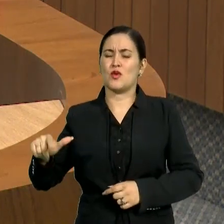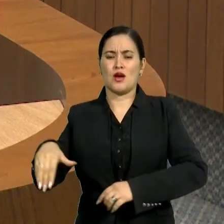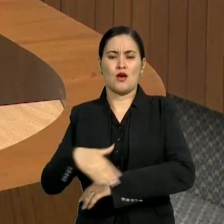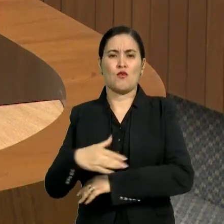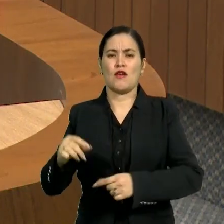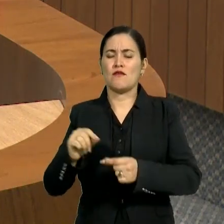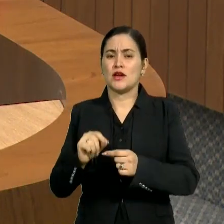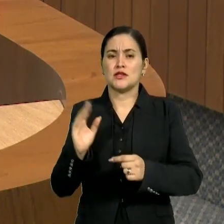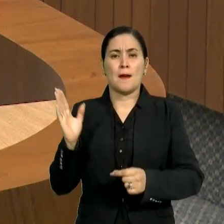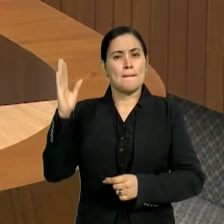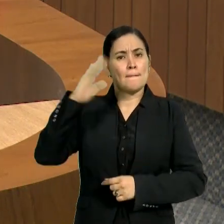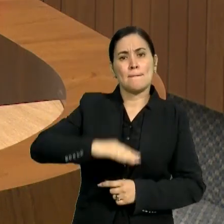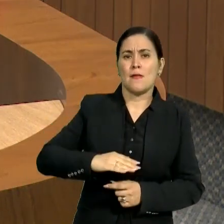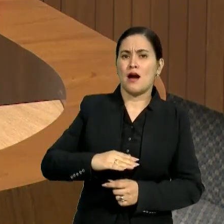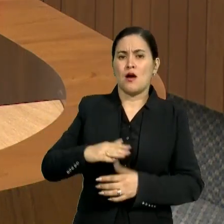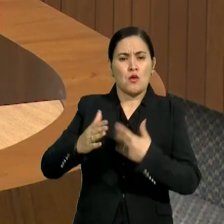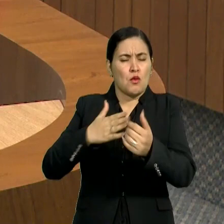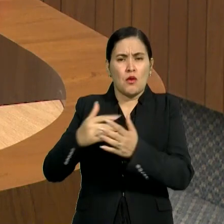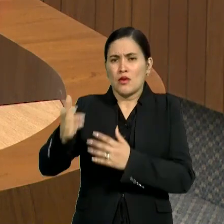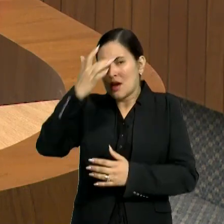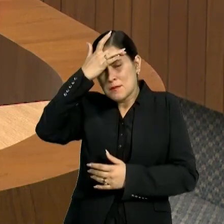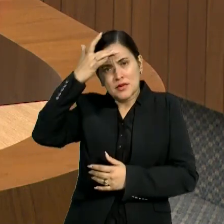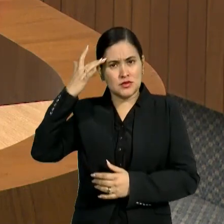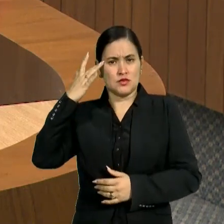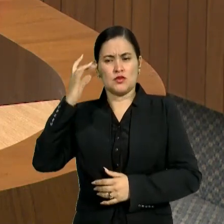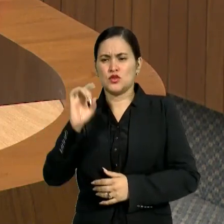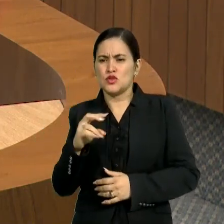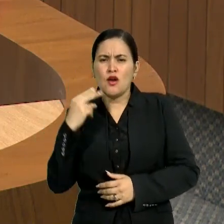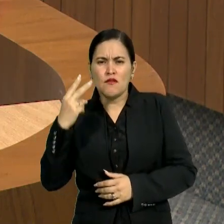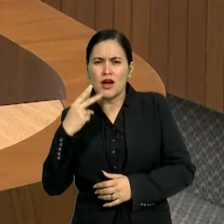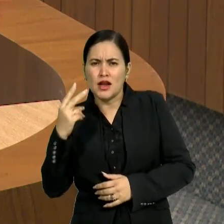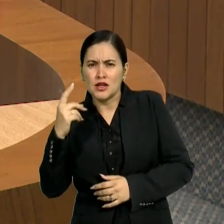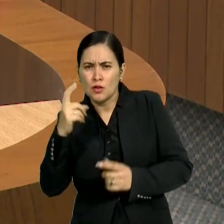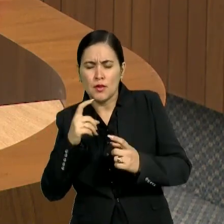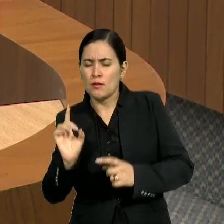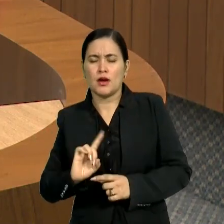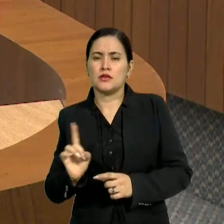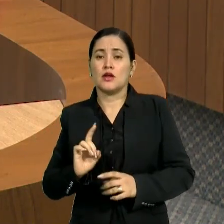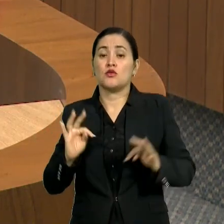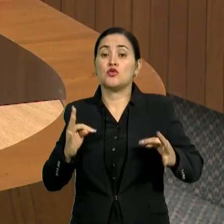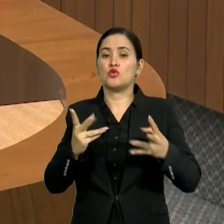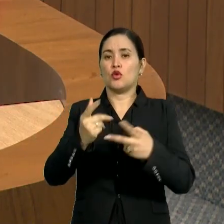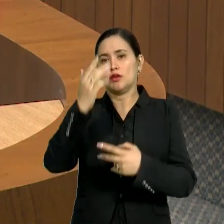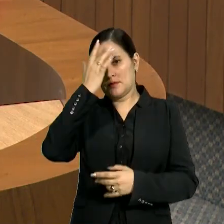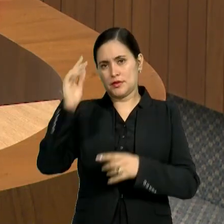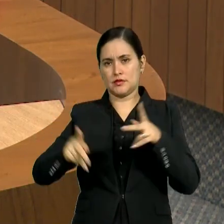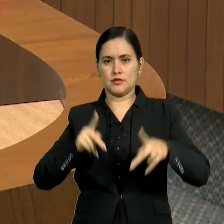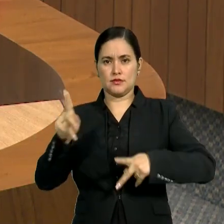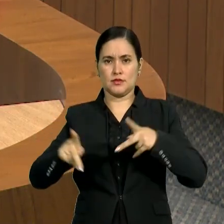em São José de Ribamar ou qualquer outro lugar. Esses meliantes não podem ficar soltos,